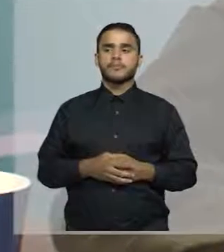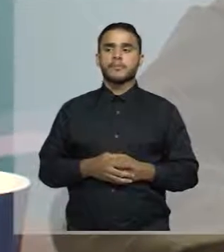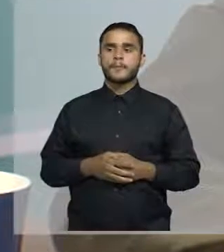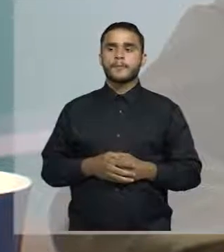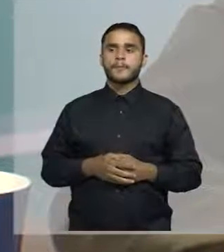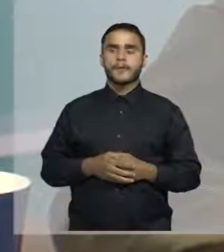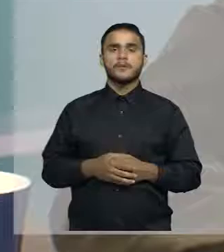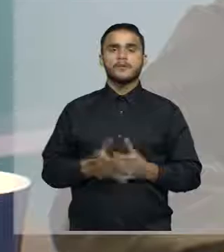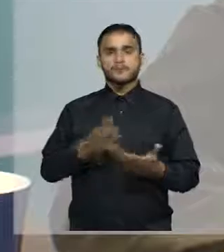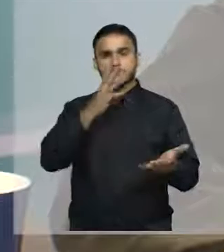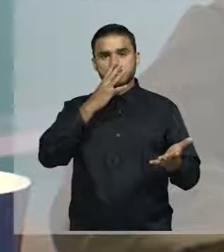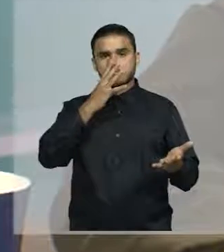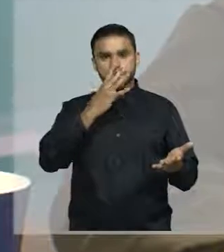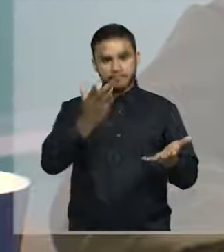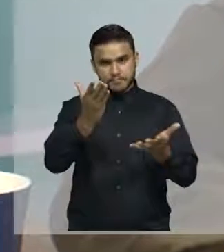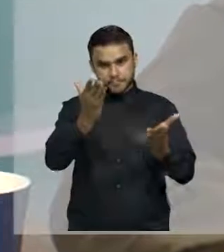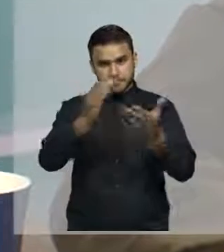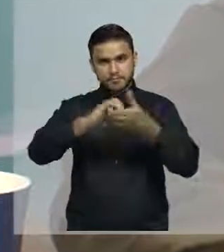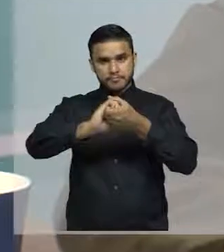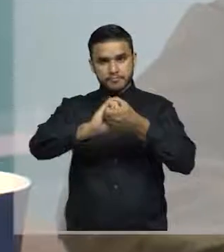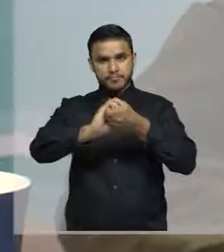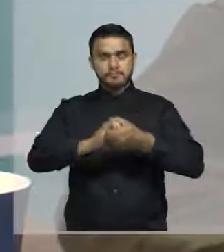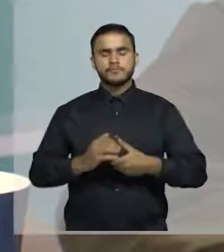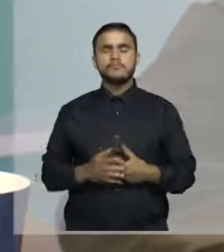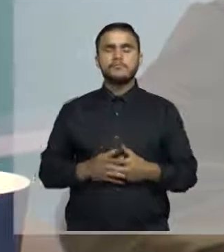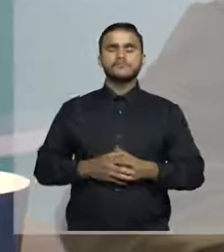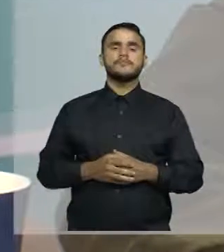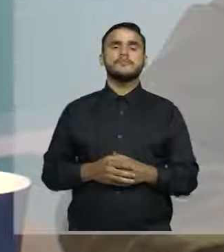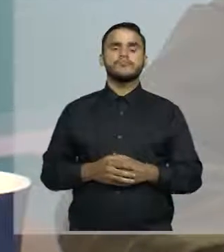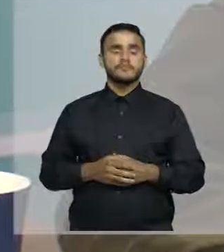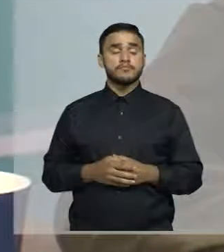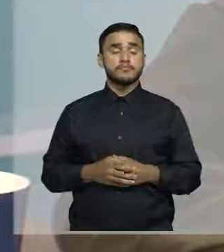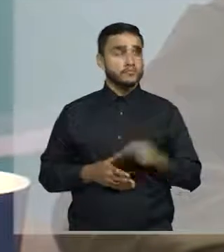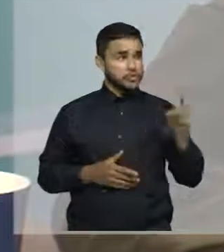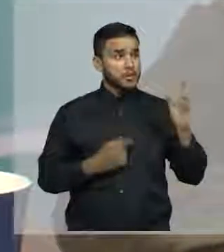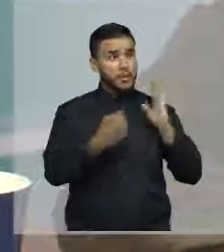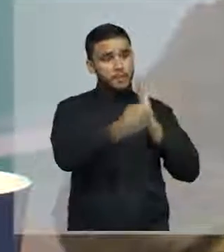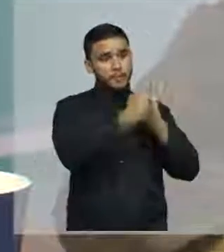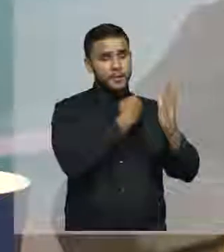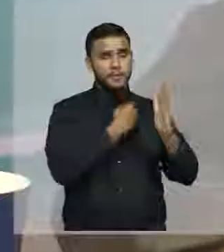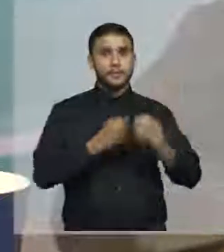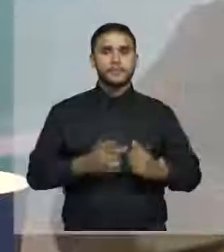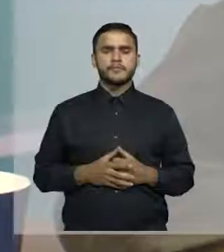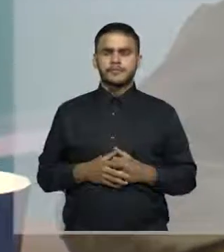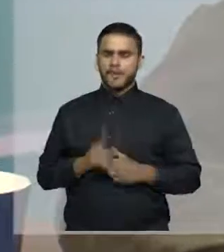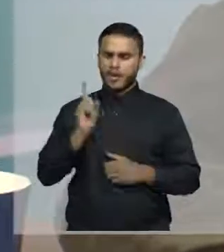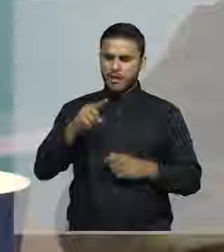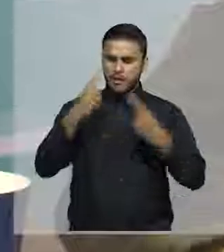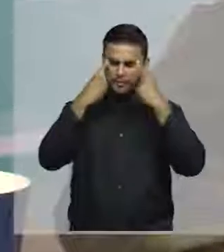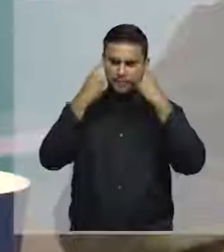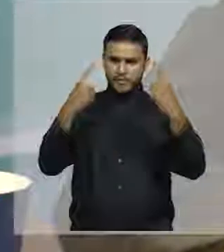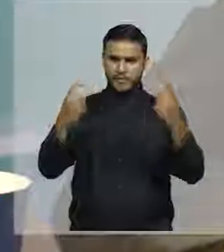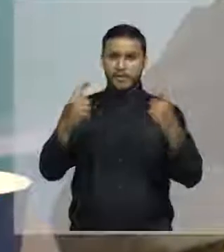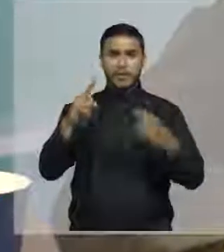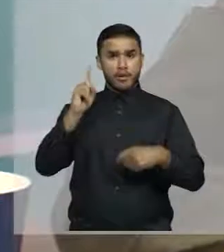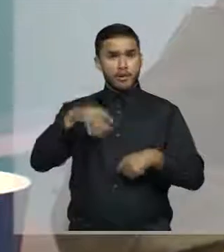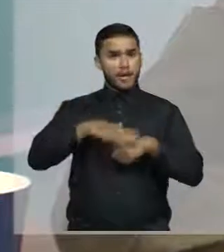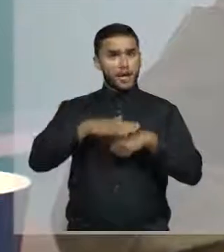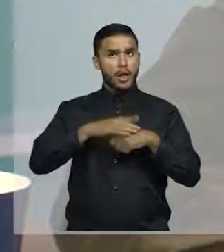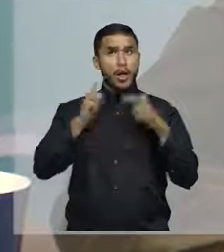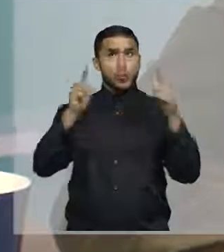os espectadores. Eu primeiro vou começar respondendo a sua pergunta. Você diz, isso é atentado? Isso é